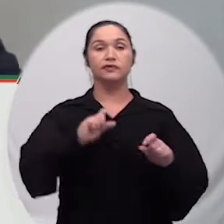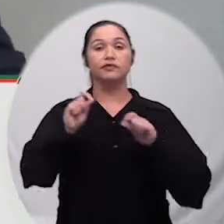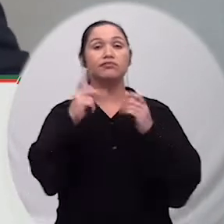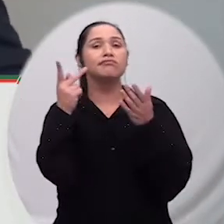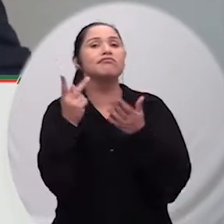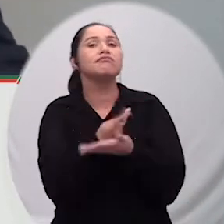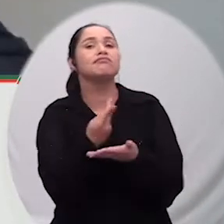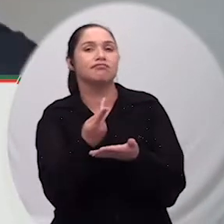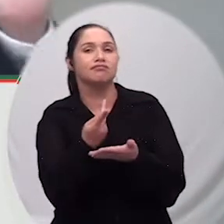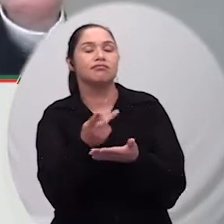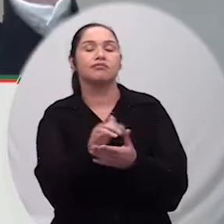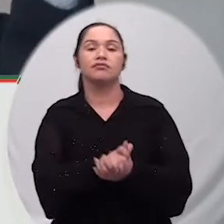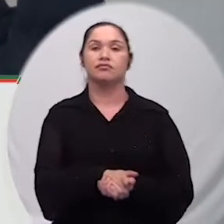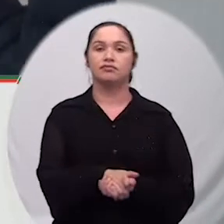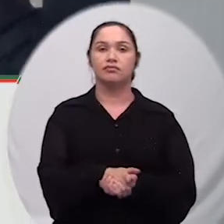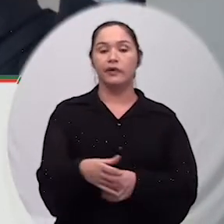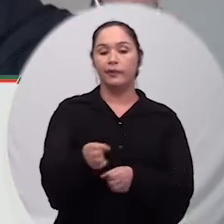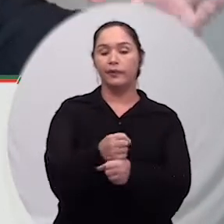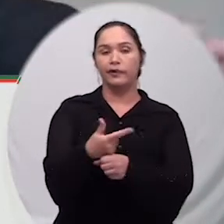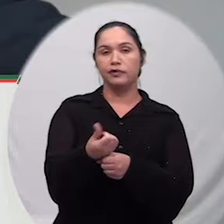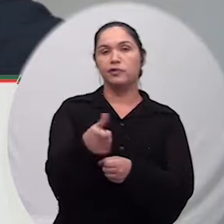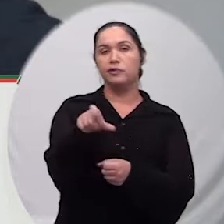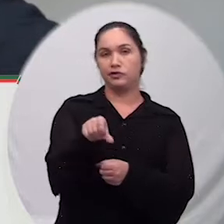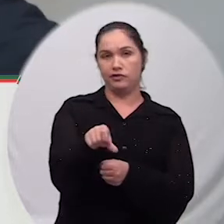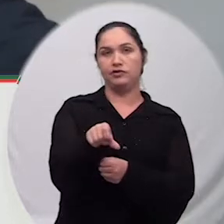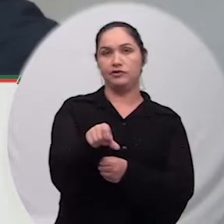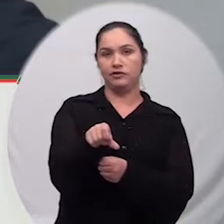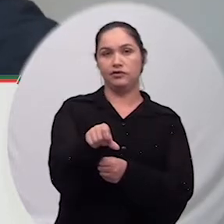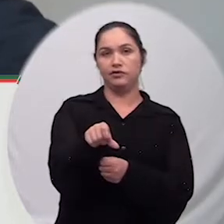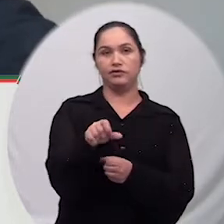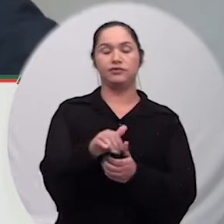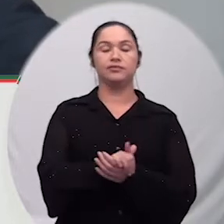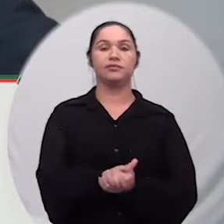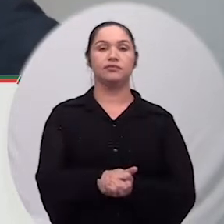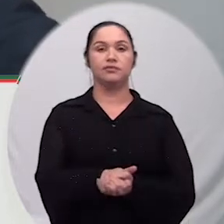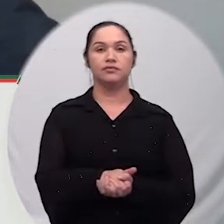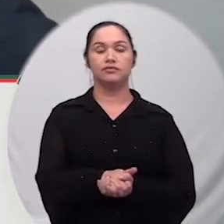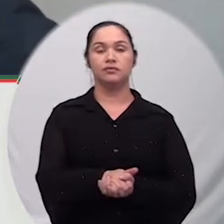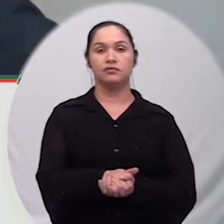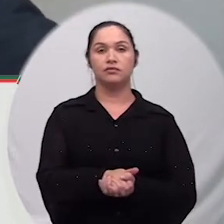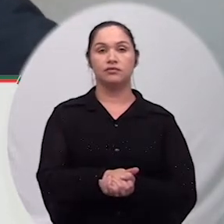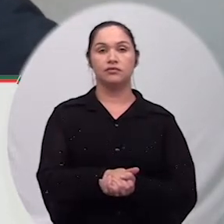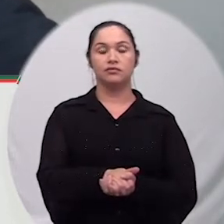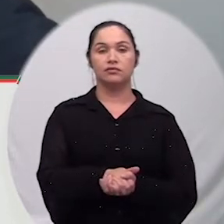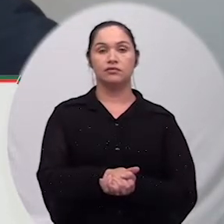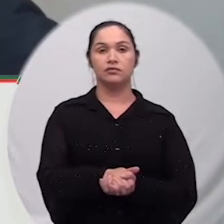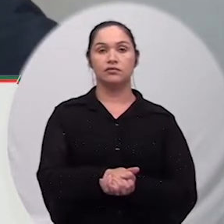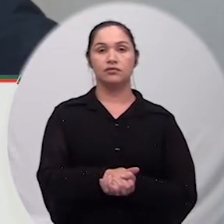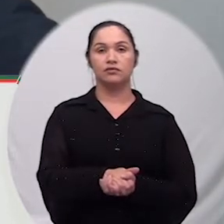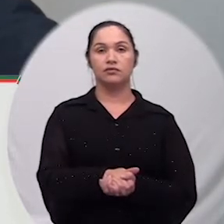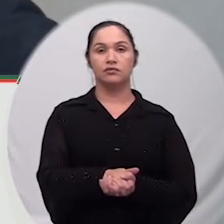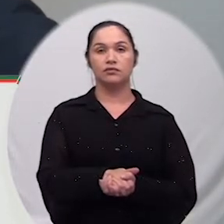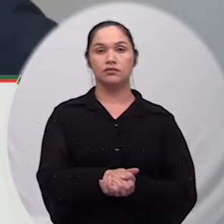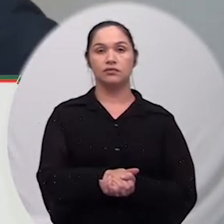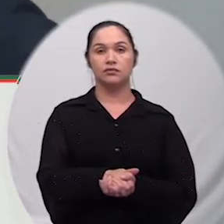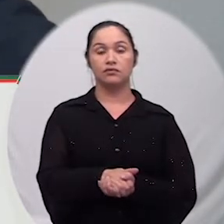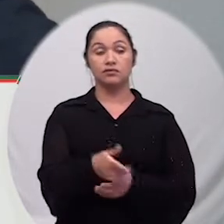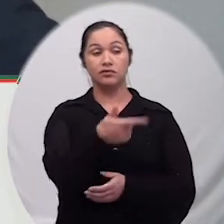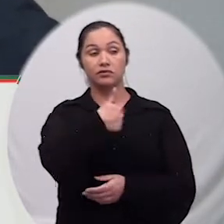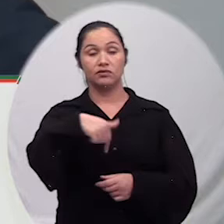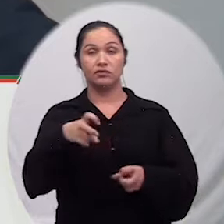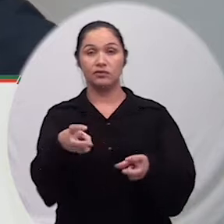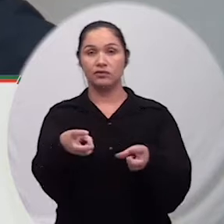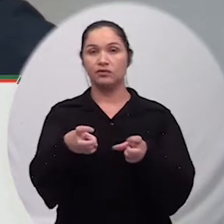aqui, né, em 2019, infelizmente, minha gente, no pé 105 ali, a porteira ficou um pouco aberta, mas